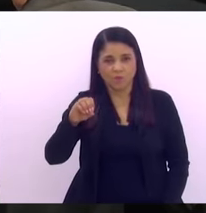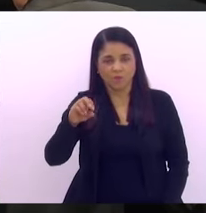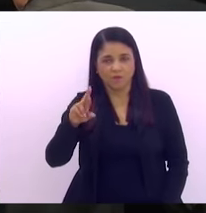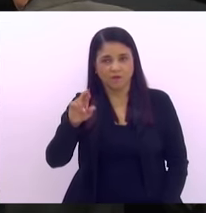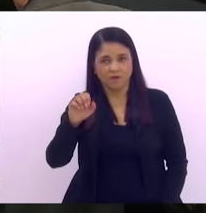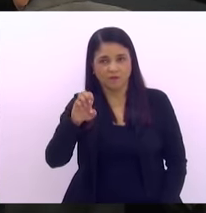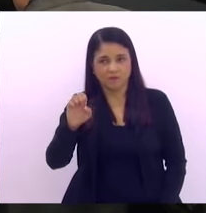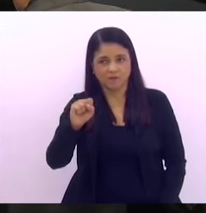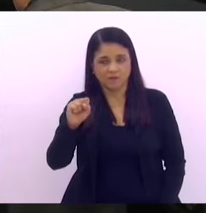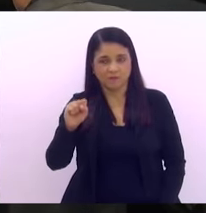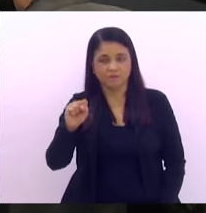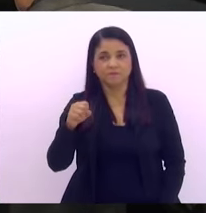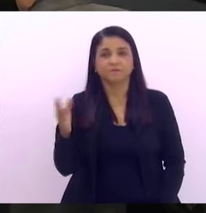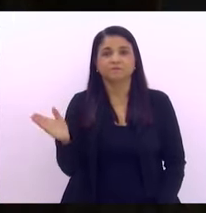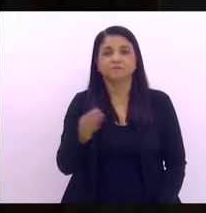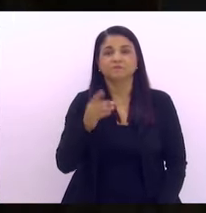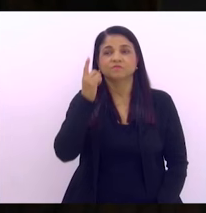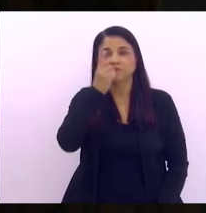Deputado